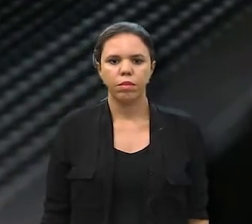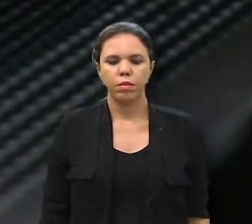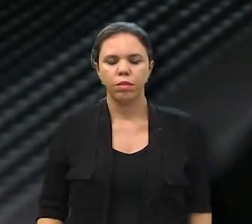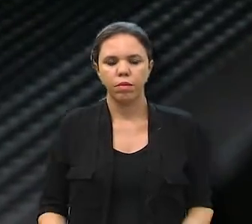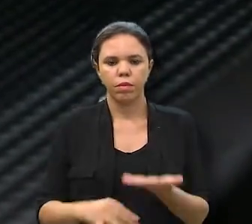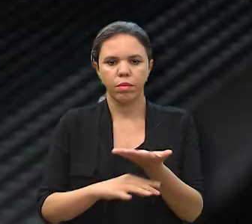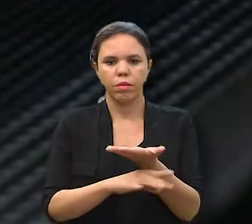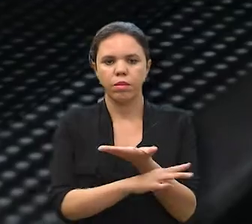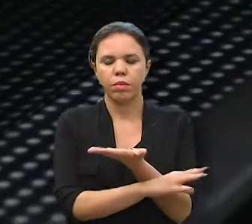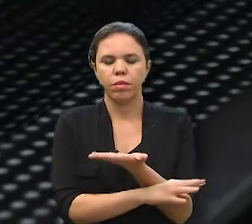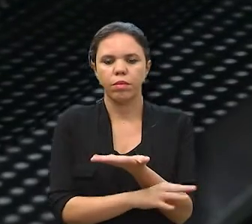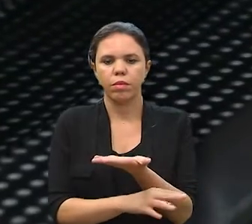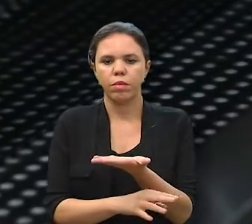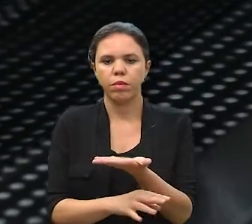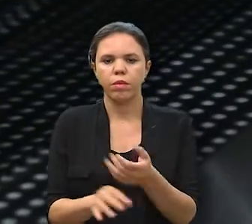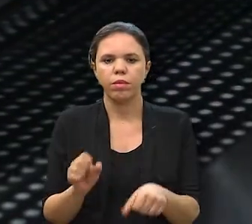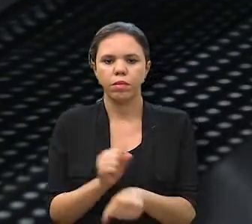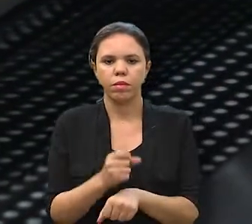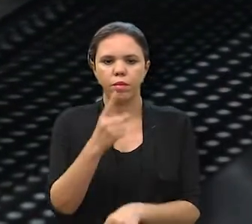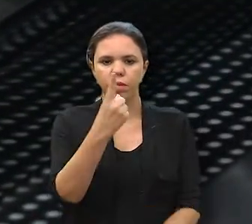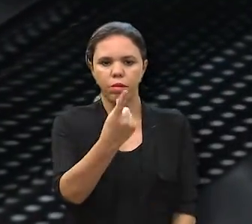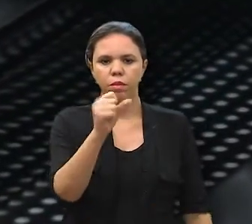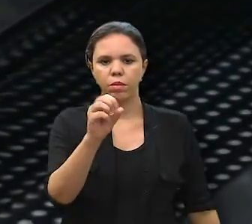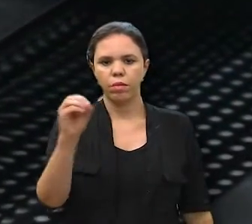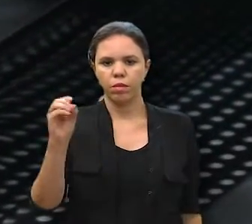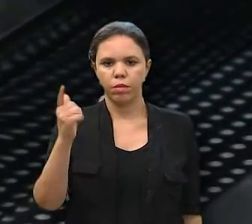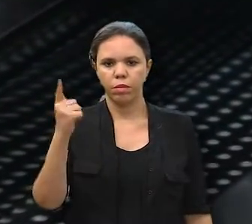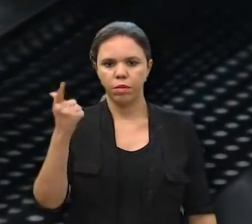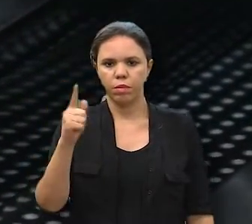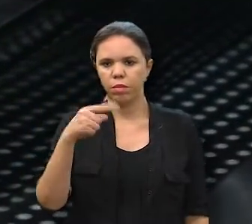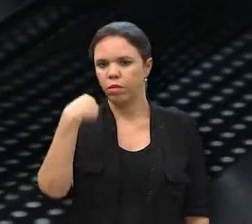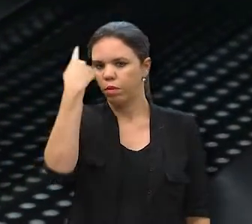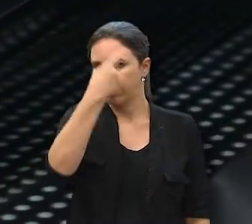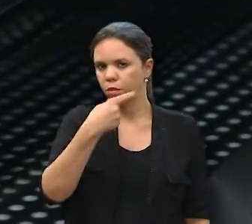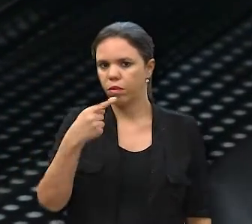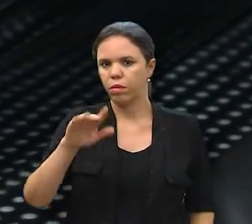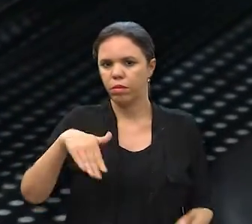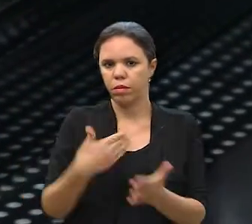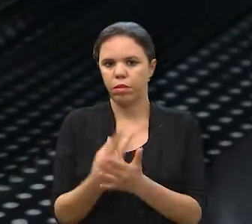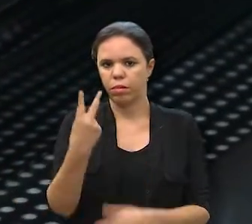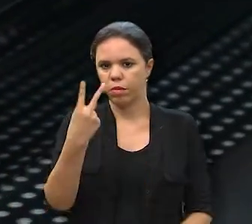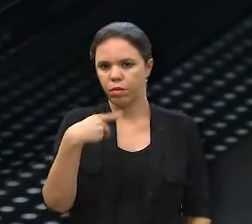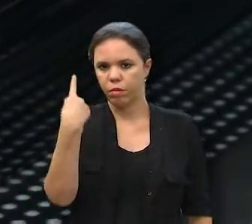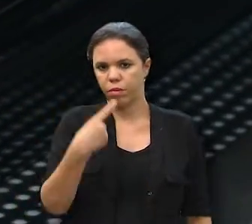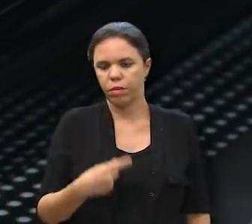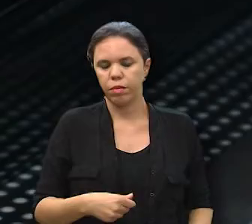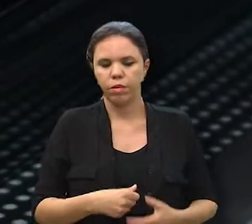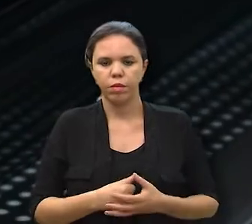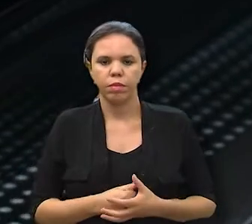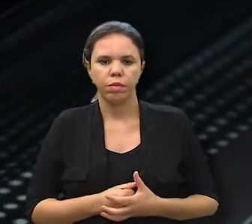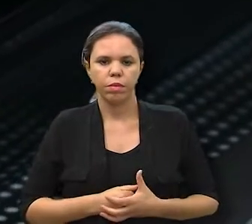Leve ao forno em banho-maria em 180 graus, de 1 hora até 2 horas.